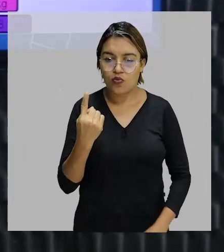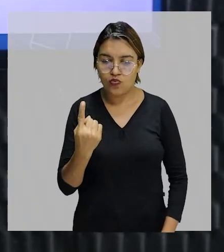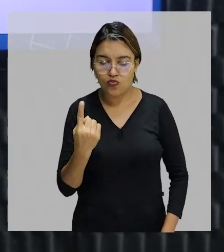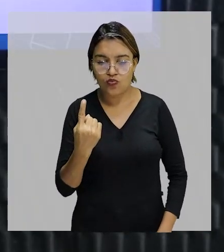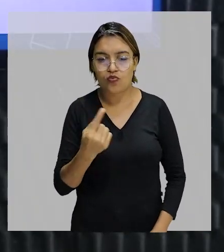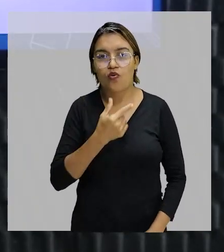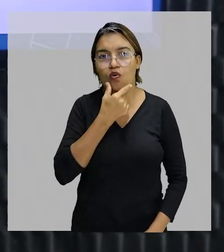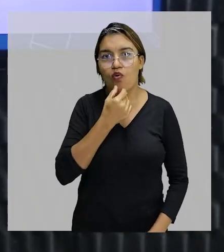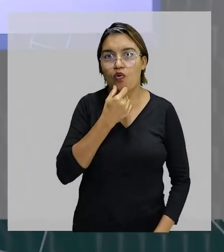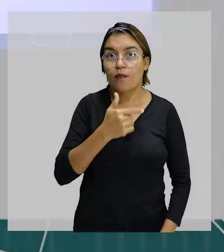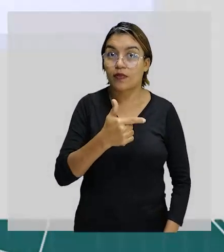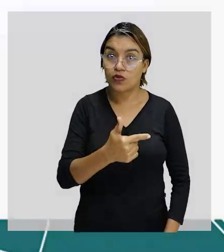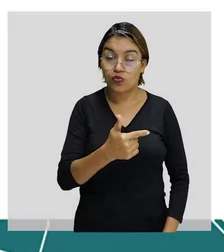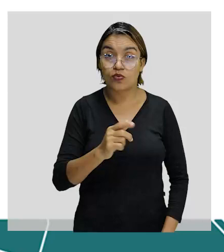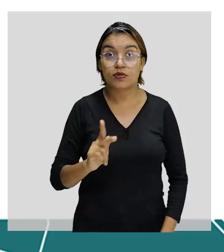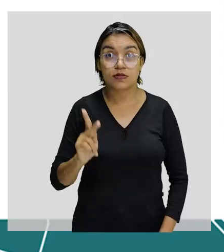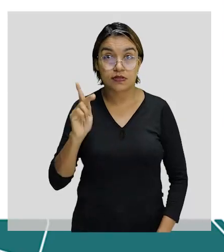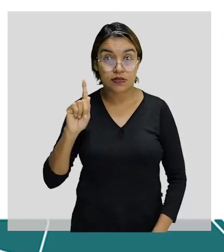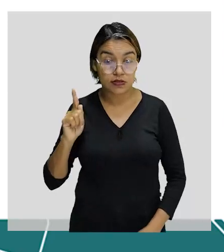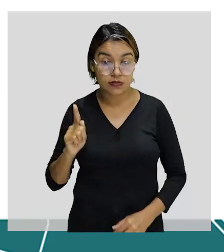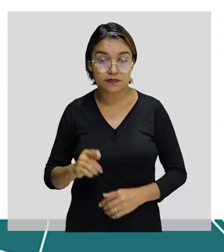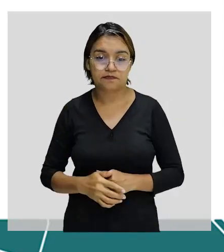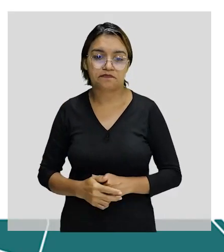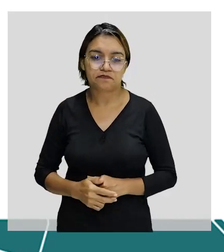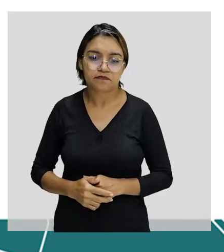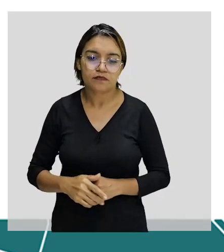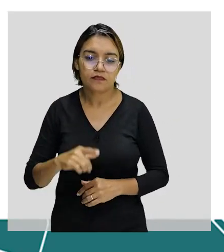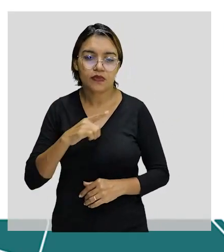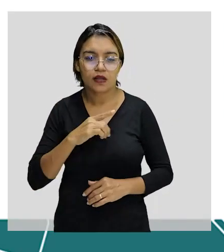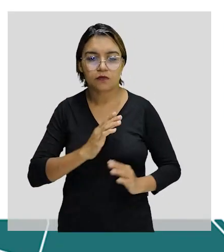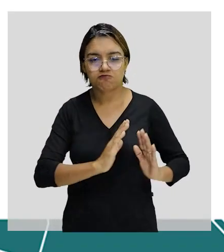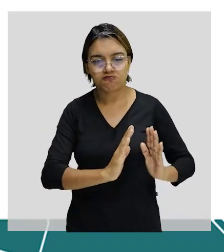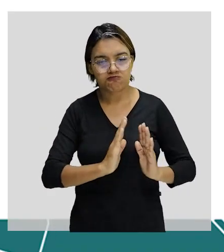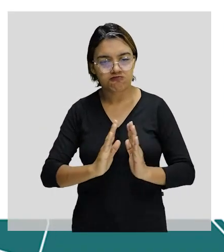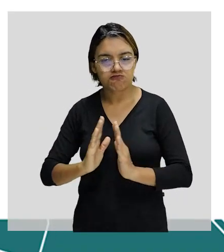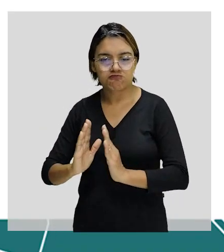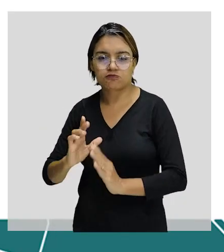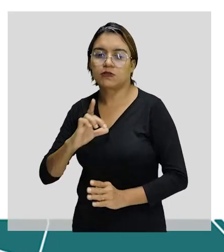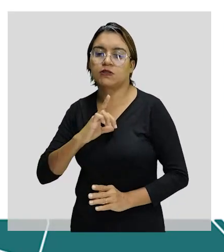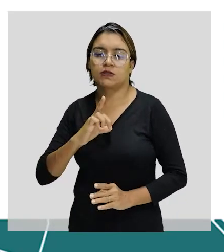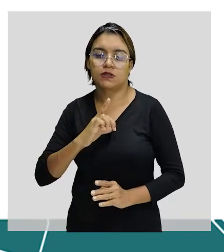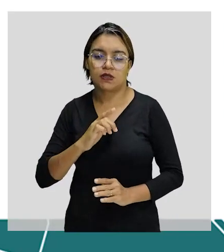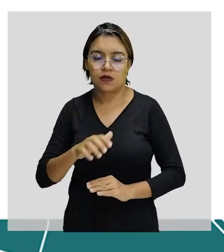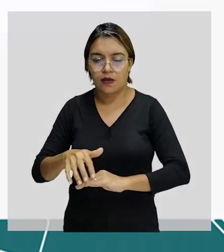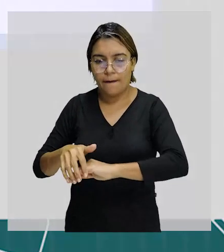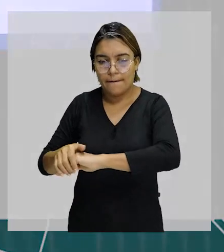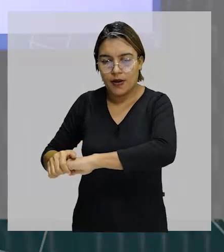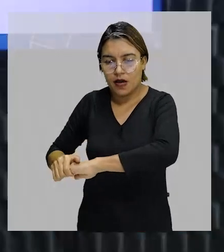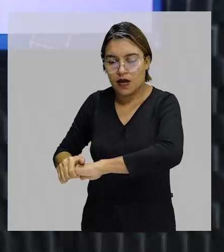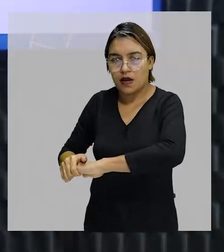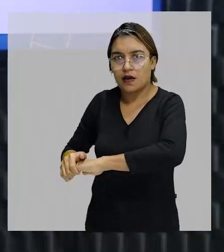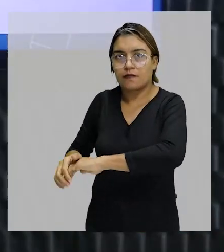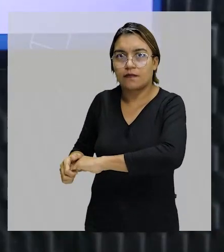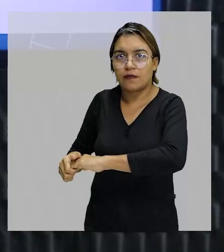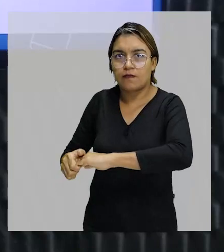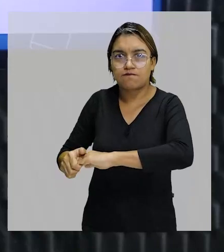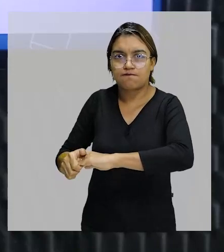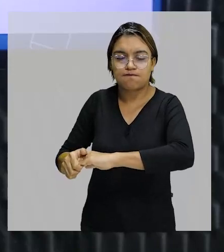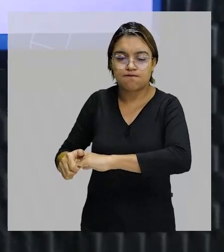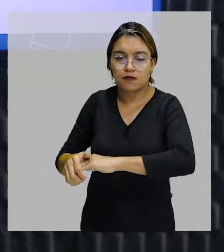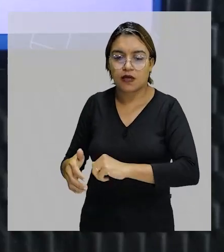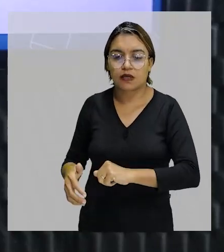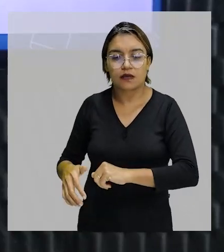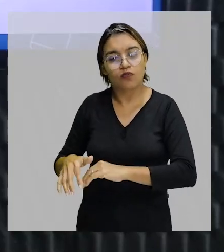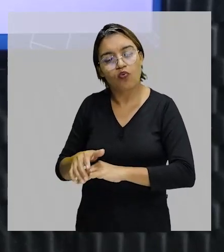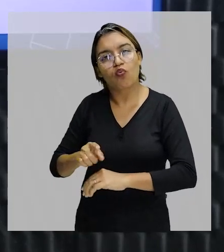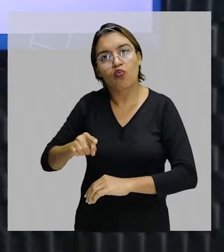kg. As fases aqui do lançamento, nós temos a empunhadura. Ele segura esse disco, mas não é com tanta firmeza, é de